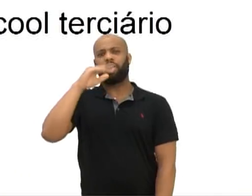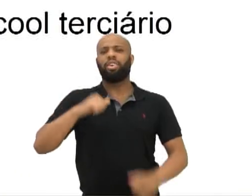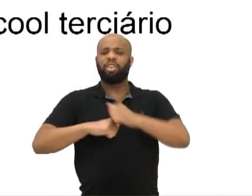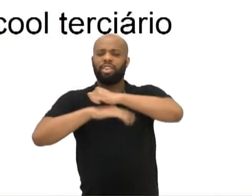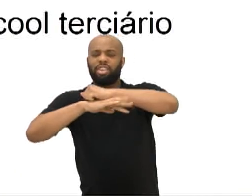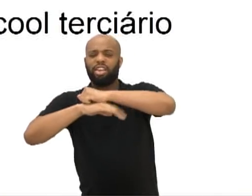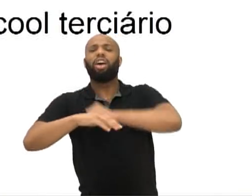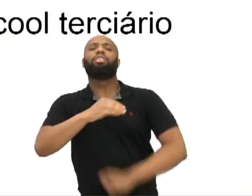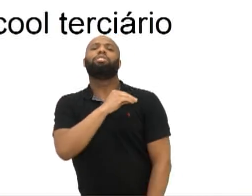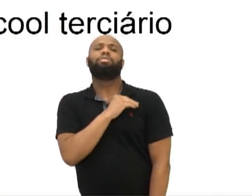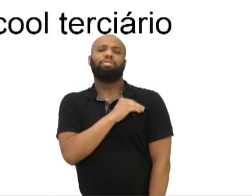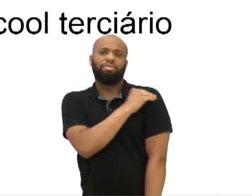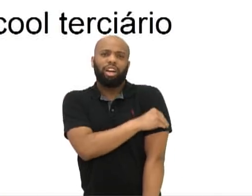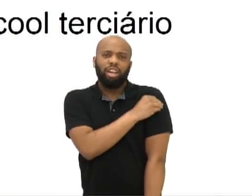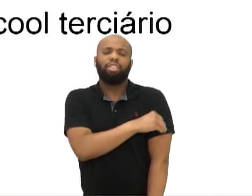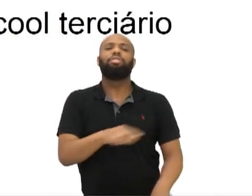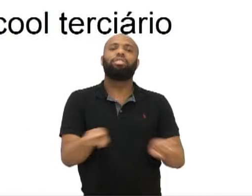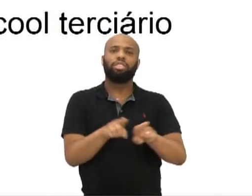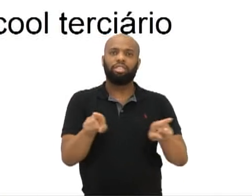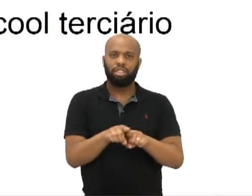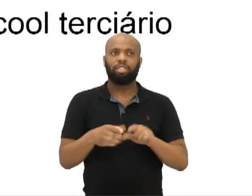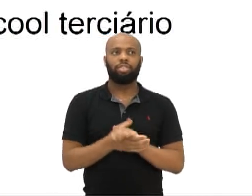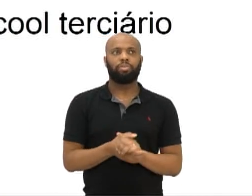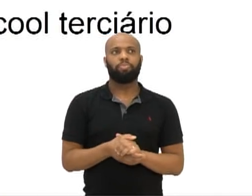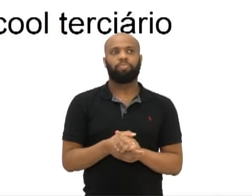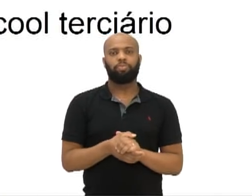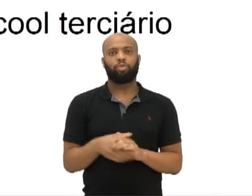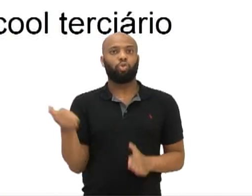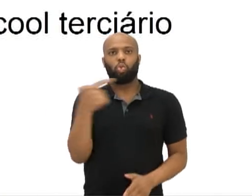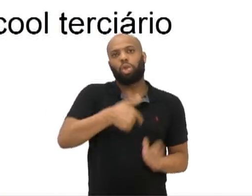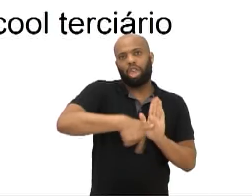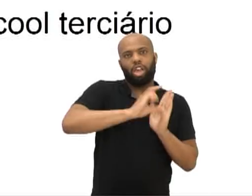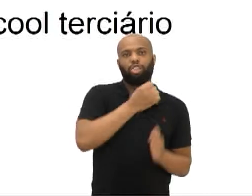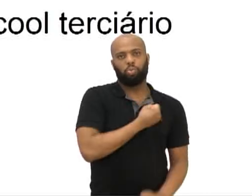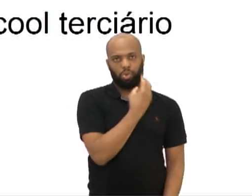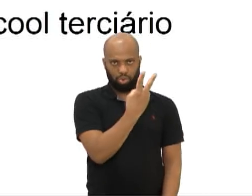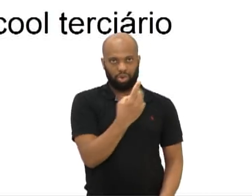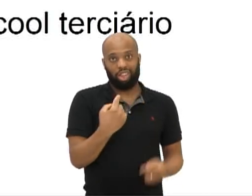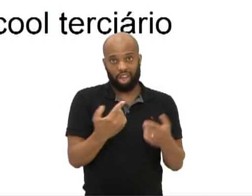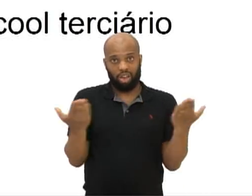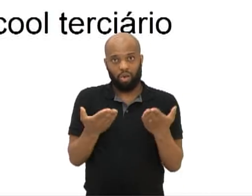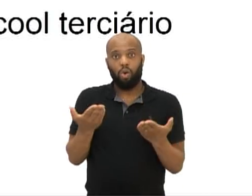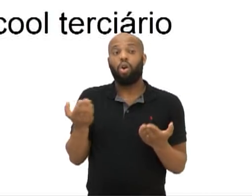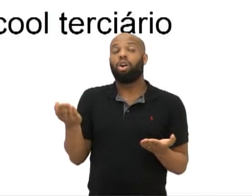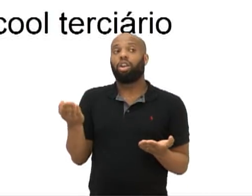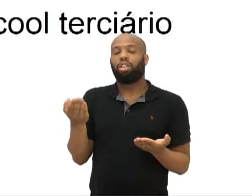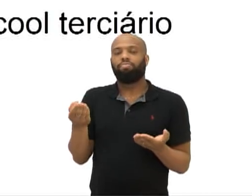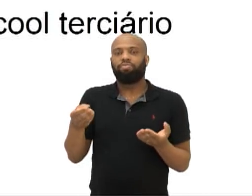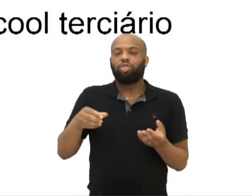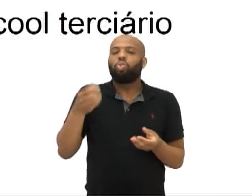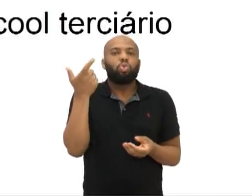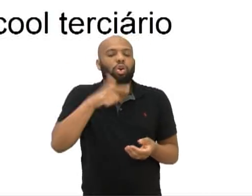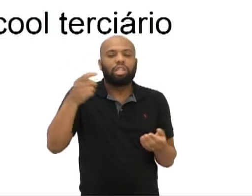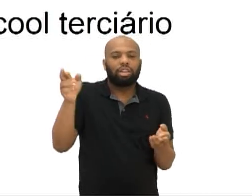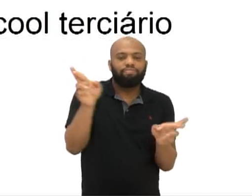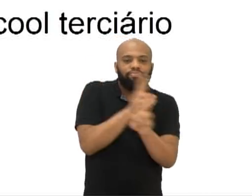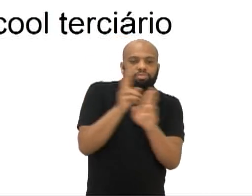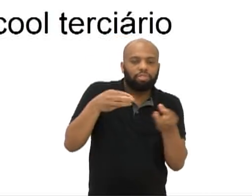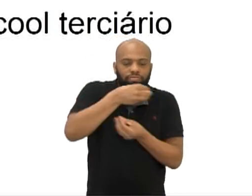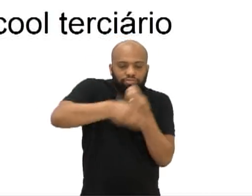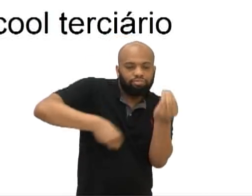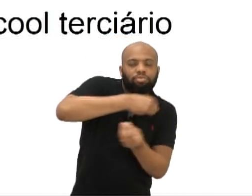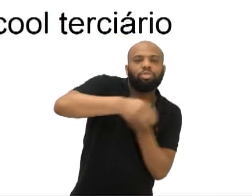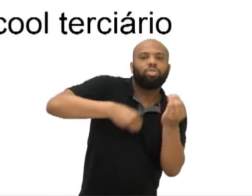ainda mais fraco que o caráter dos fenóis, tá? Não reagem com bases fortes, mas reagem então